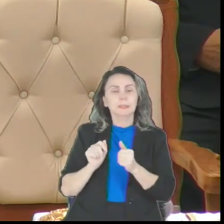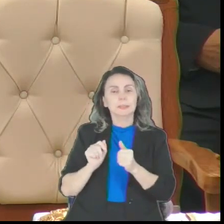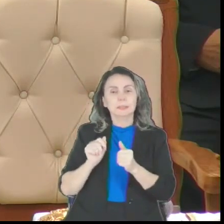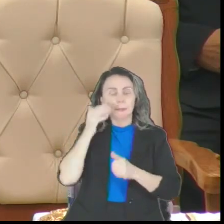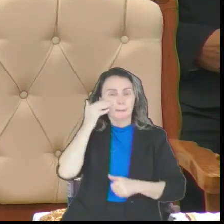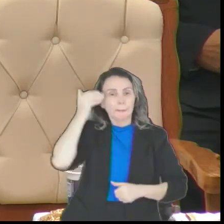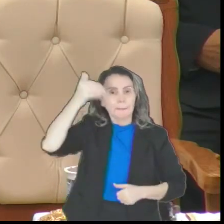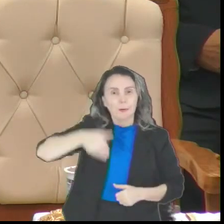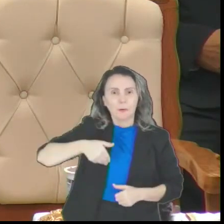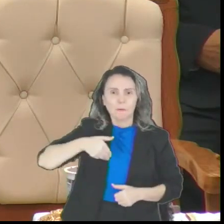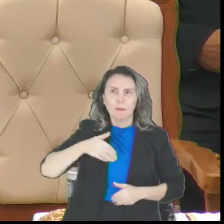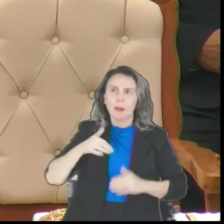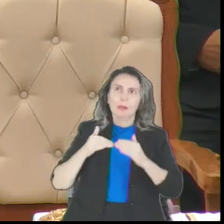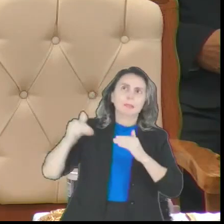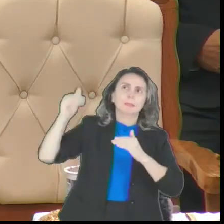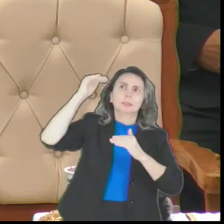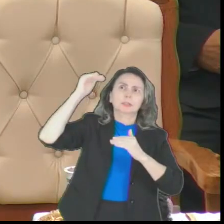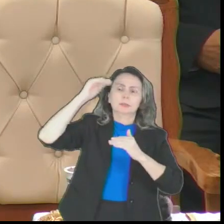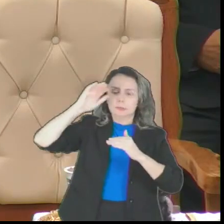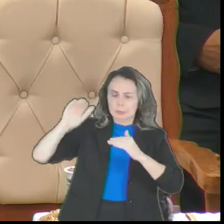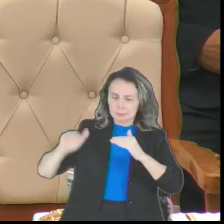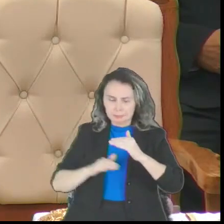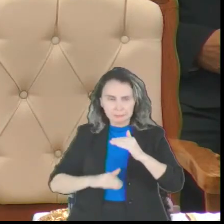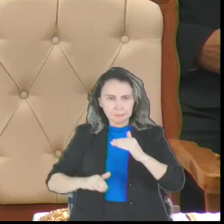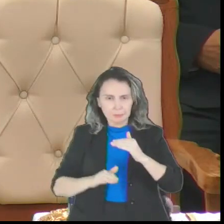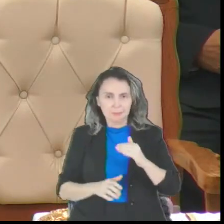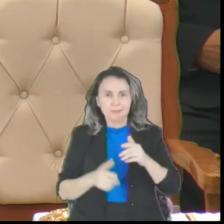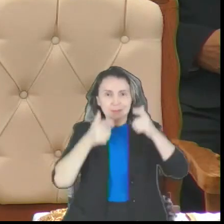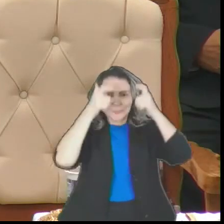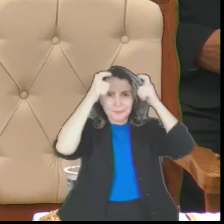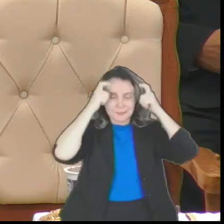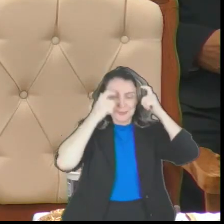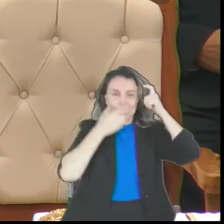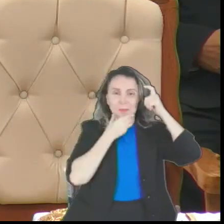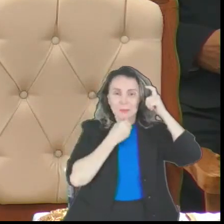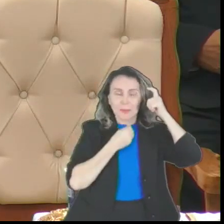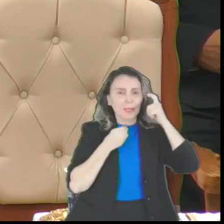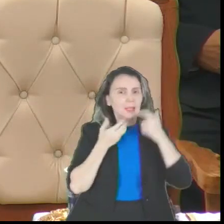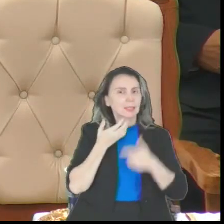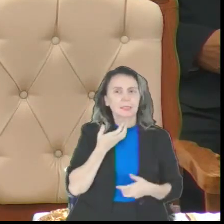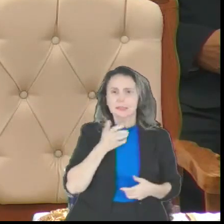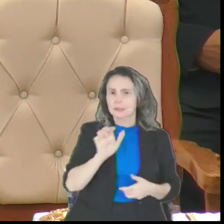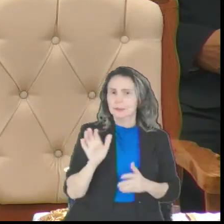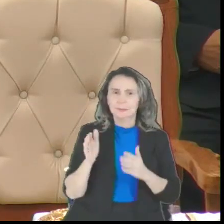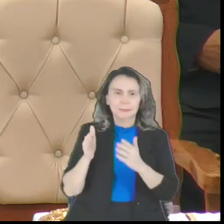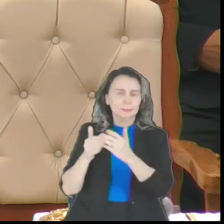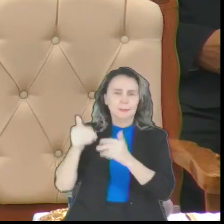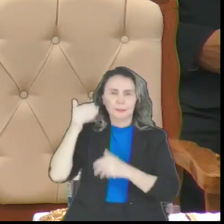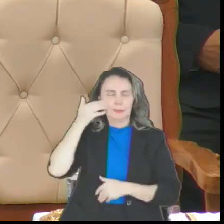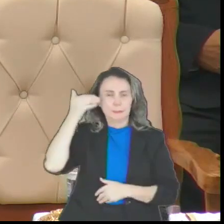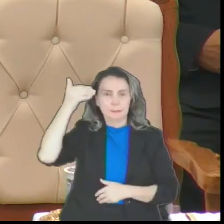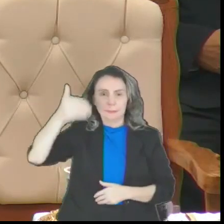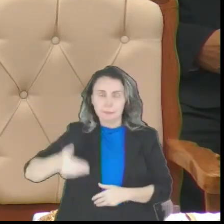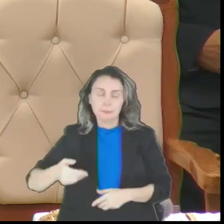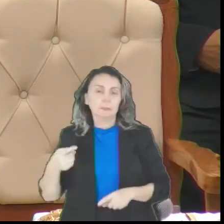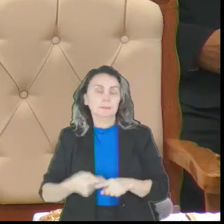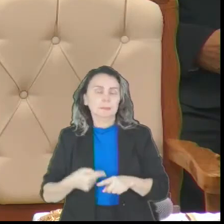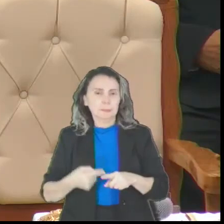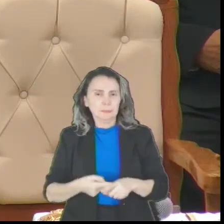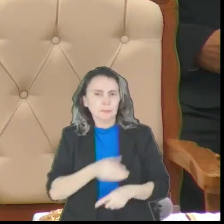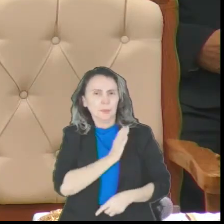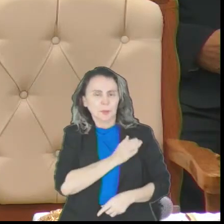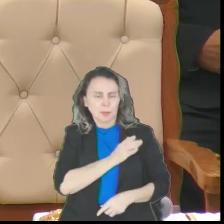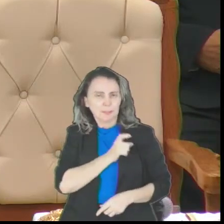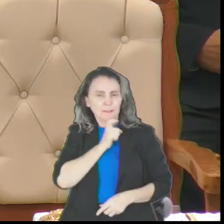embaixo. O rei não quer pedir sinal porque ele sabe que, a despeito de um coração duro do povo, Deus